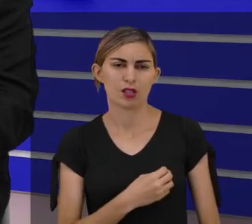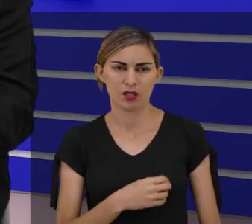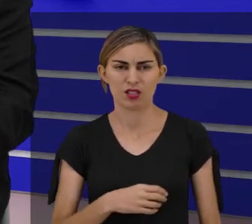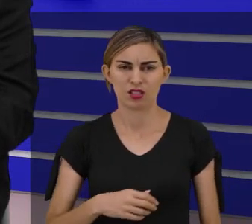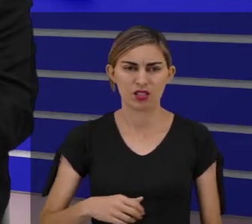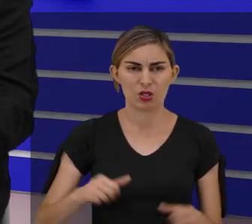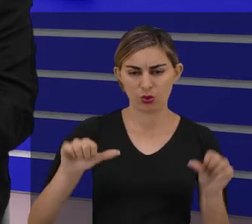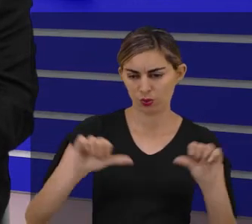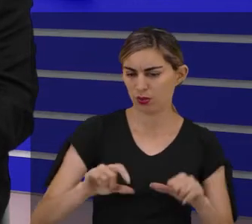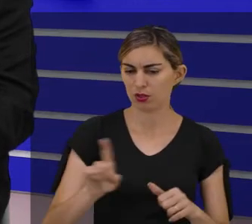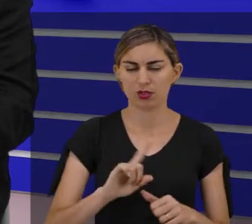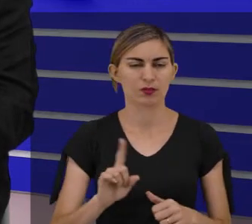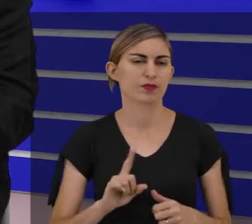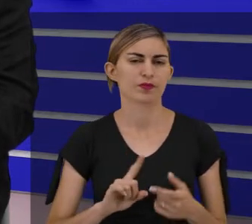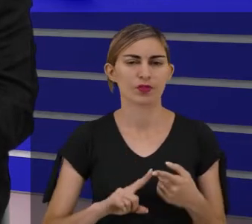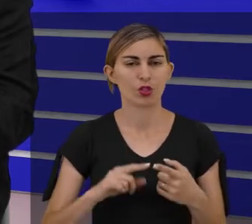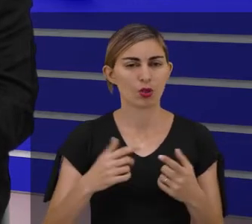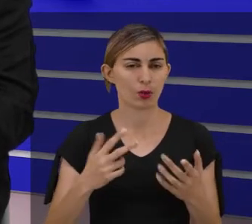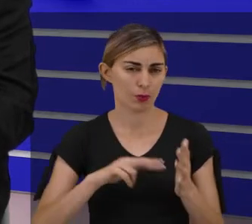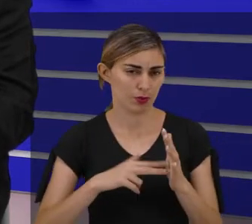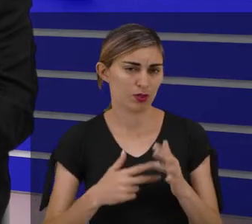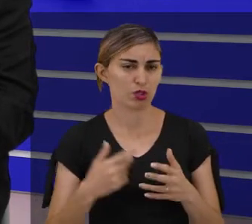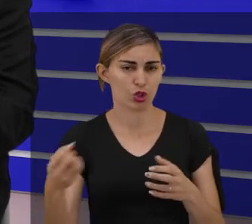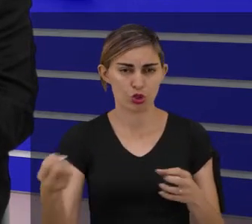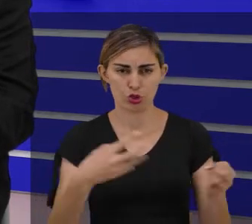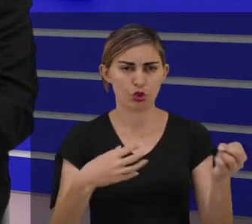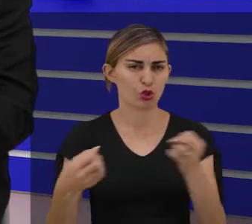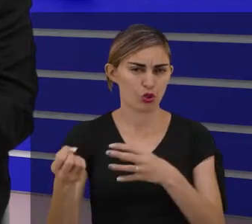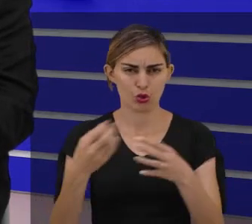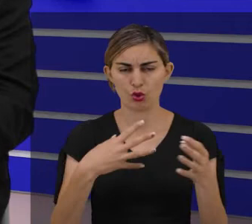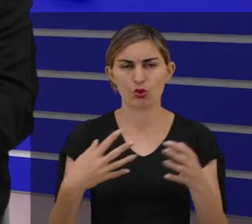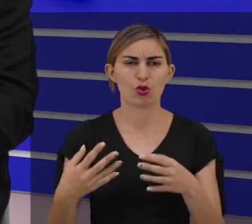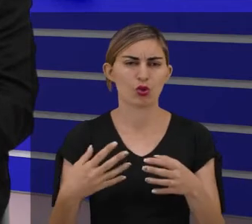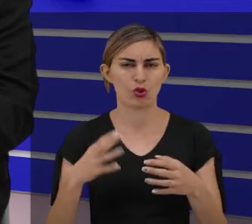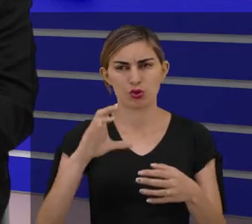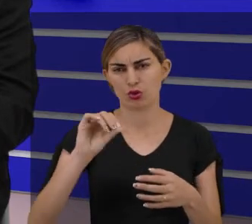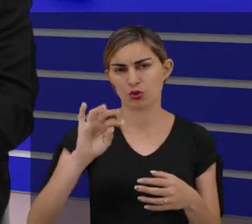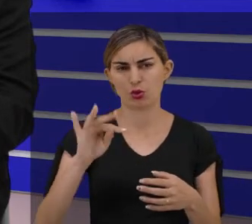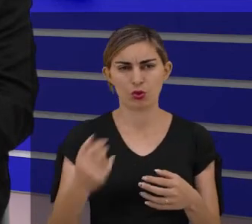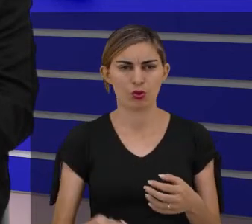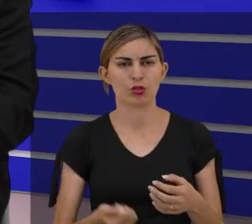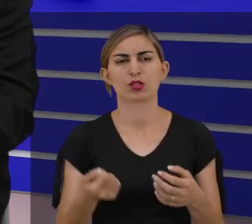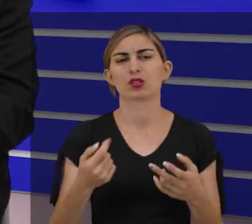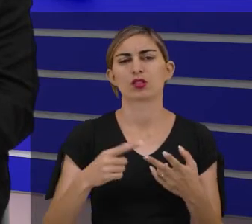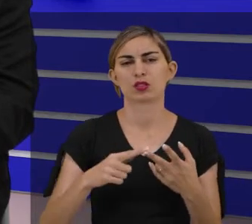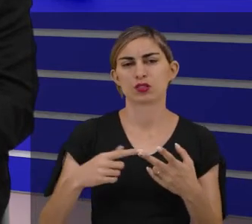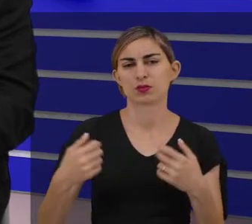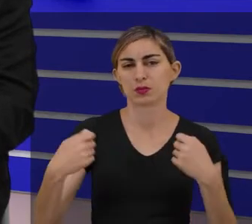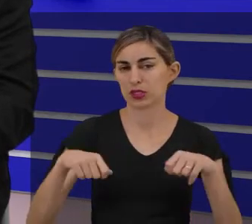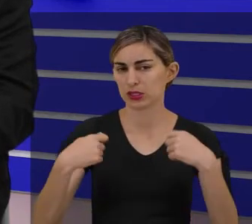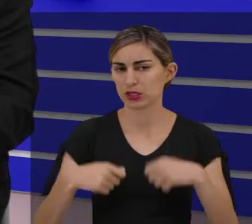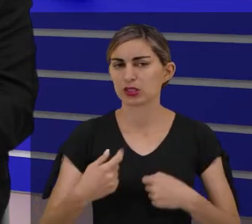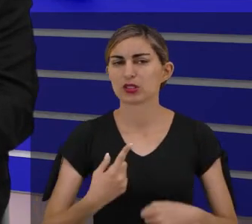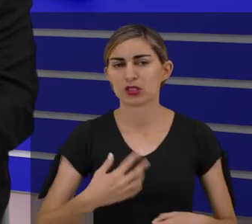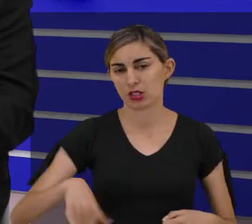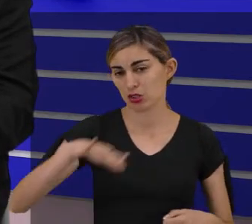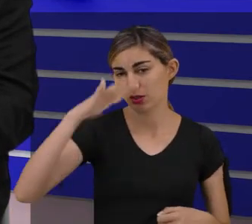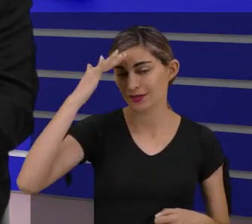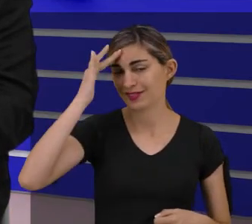tanta precarização. Portanto, esses novos adventos, essas novas formas de relação, é preciso a